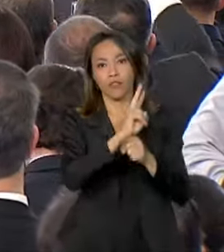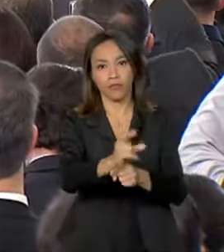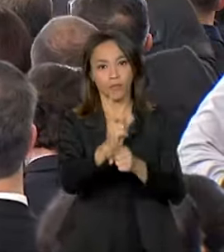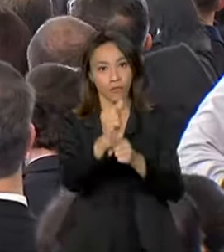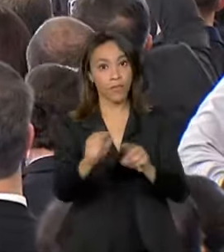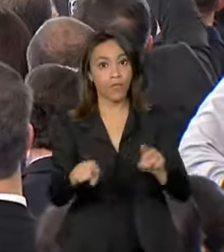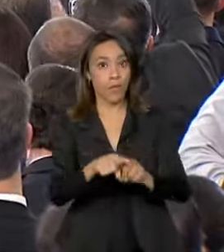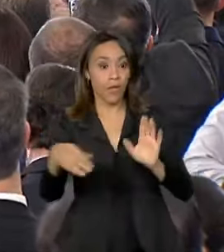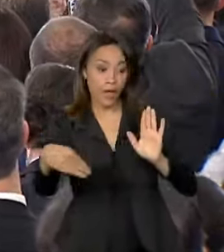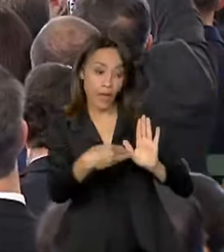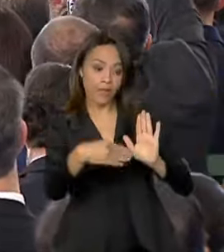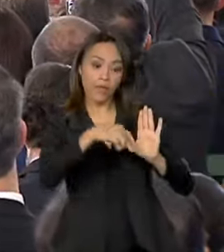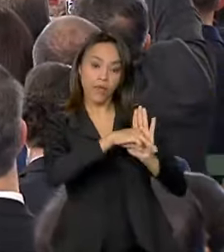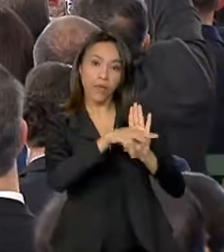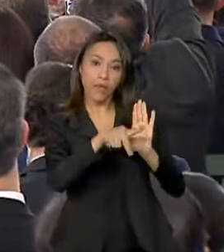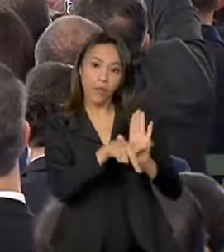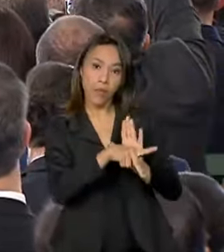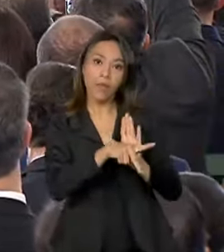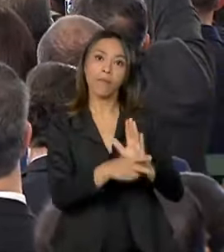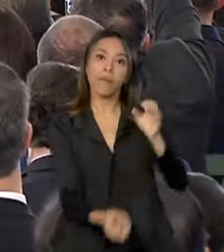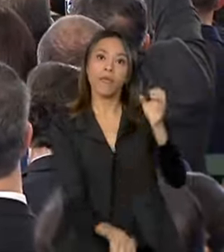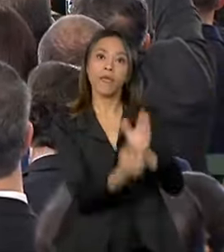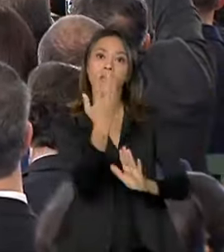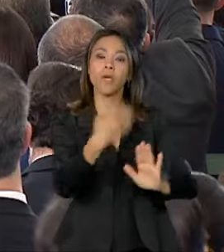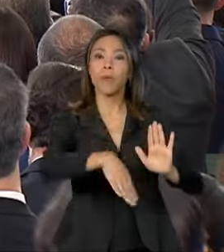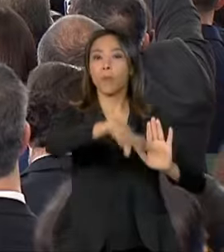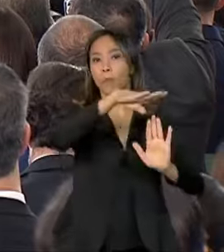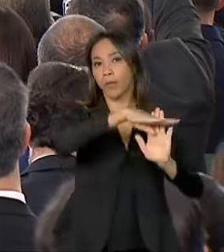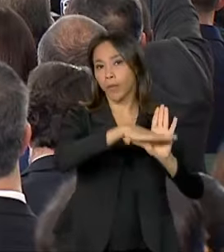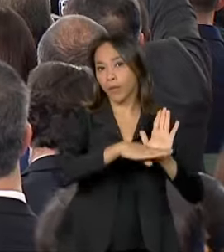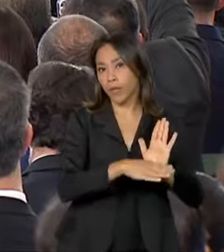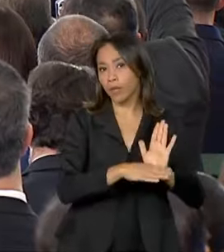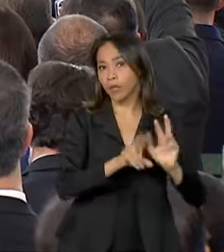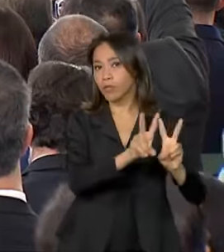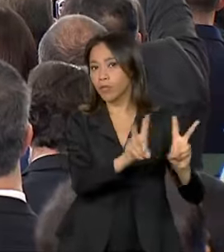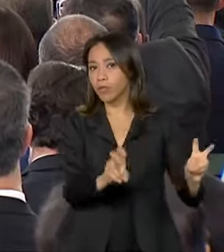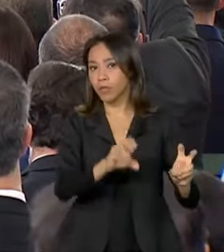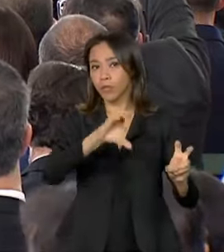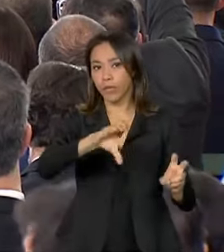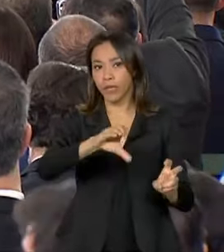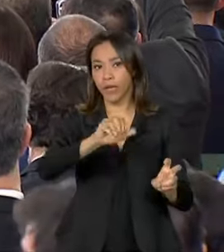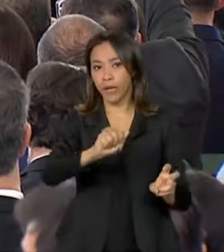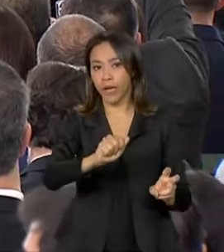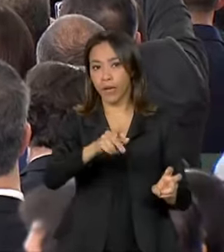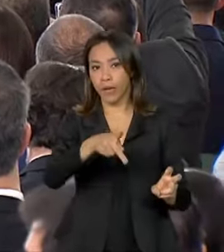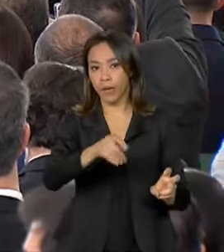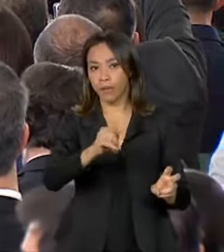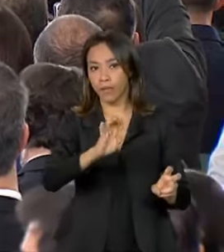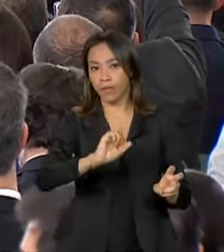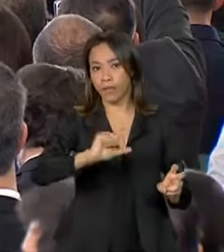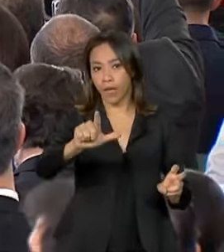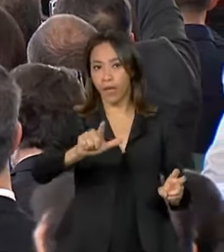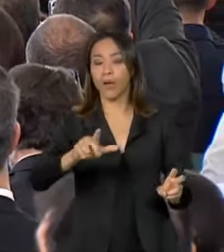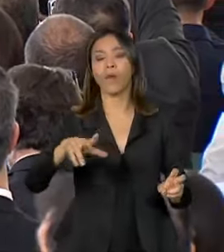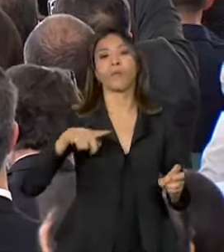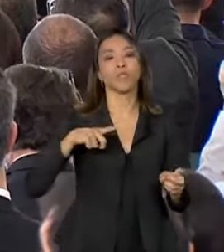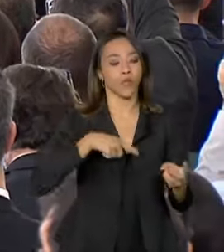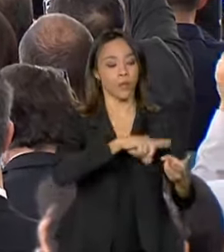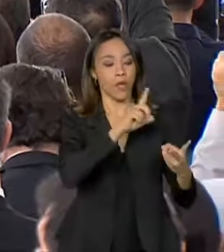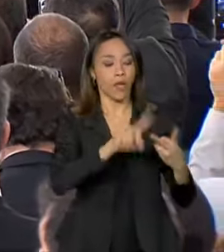o programa de mobilização de capital privado externo e proteção cambial,